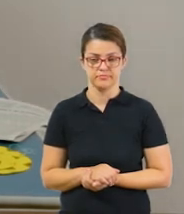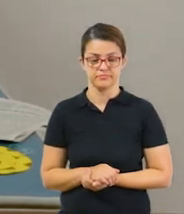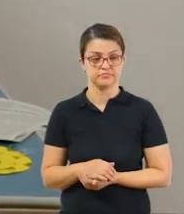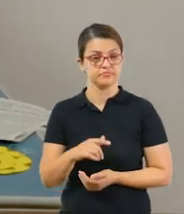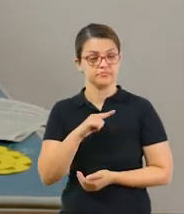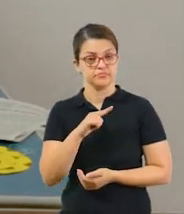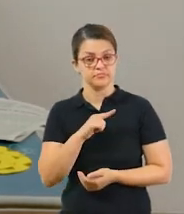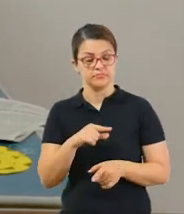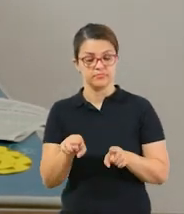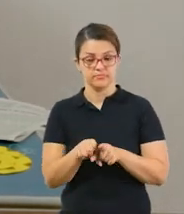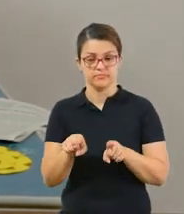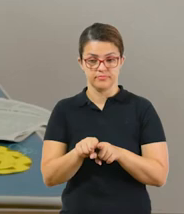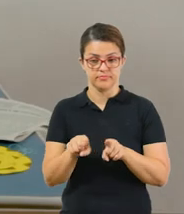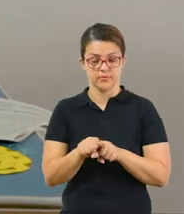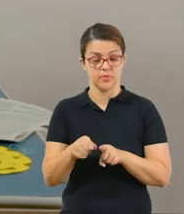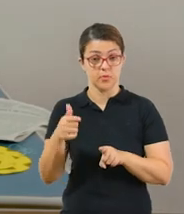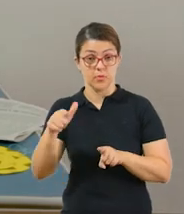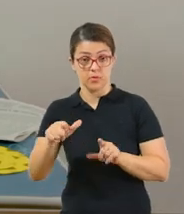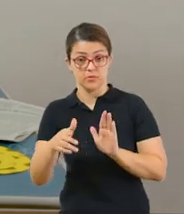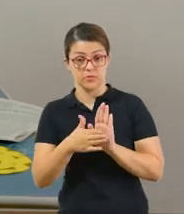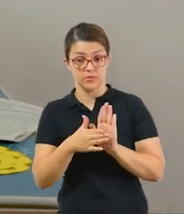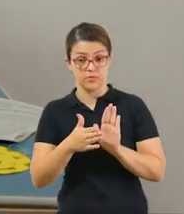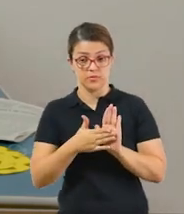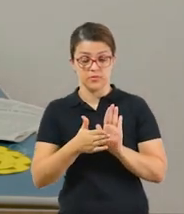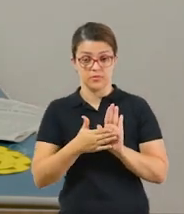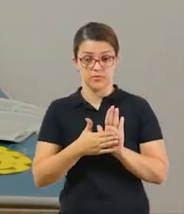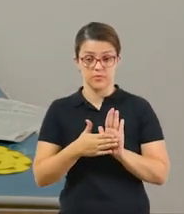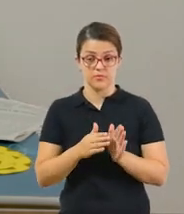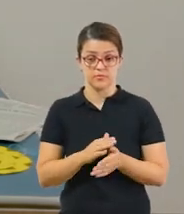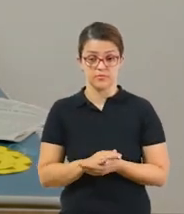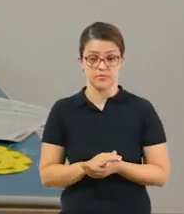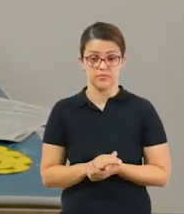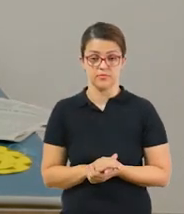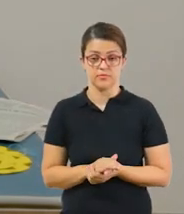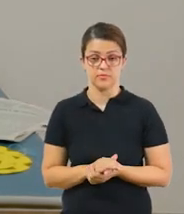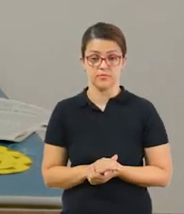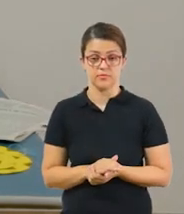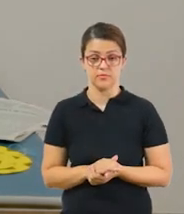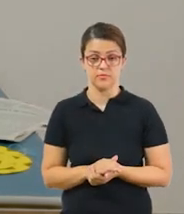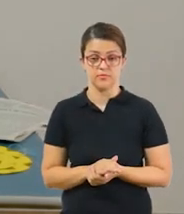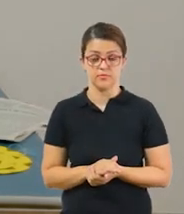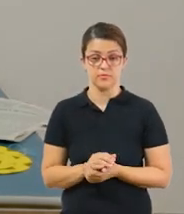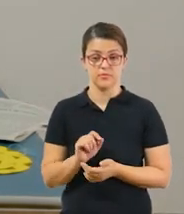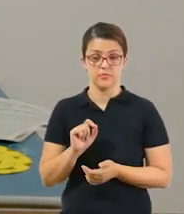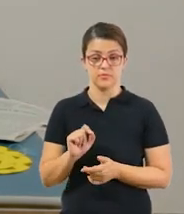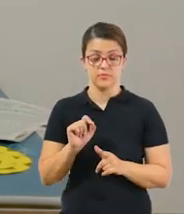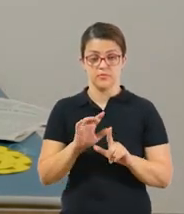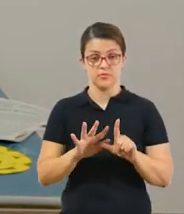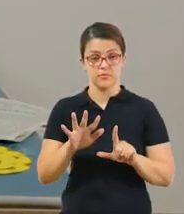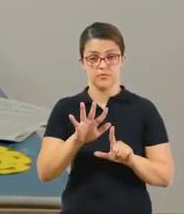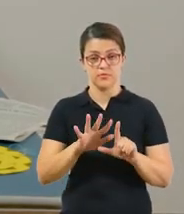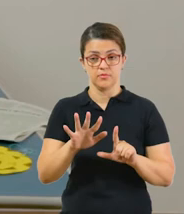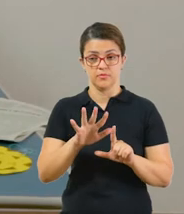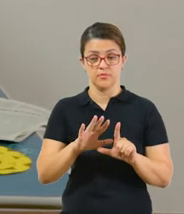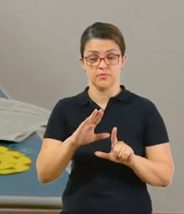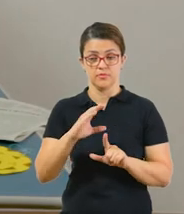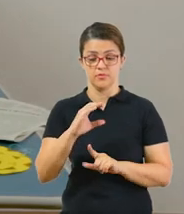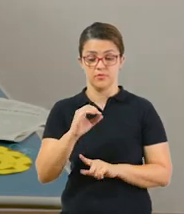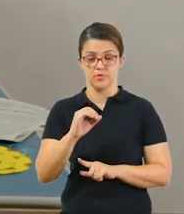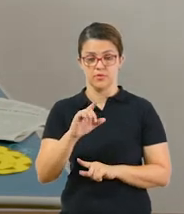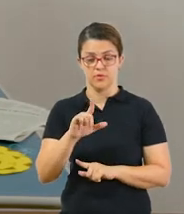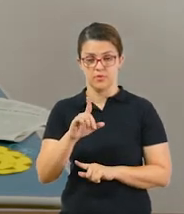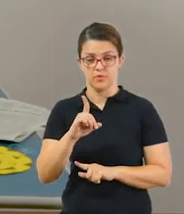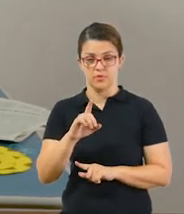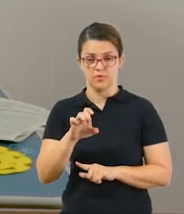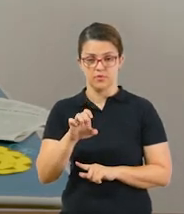trabalho temos também aqui uma outra proposta que seria uma obra do